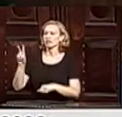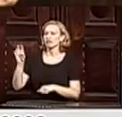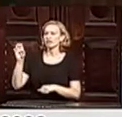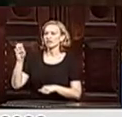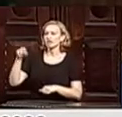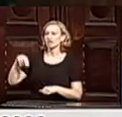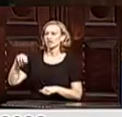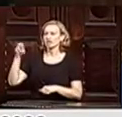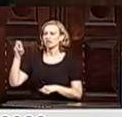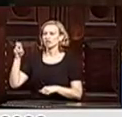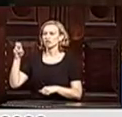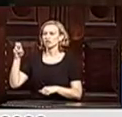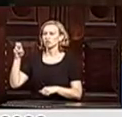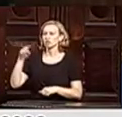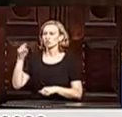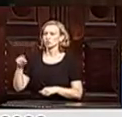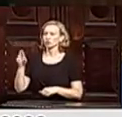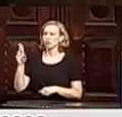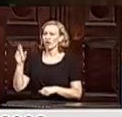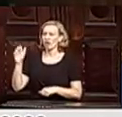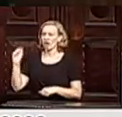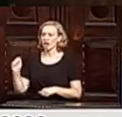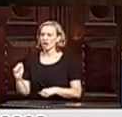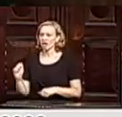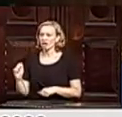sem deixar de falar dos sírios,